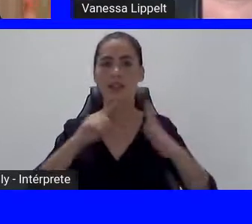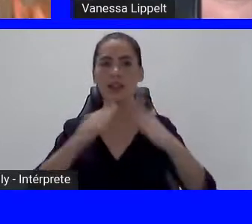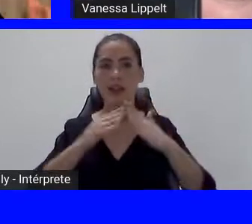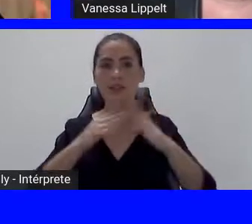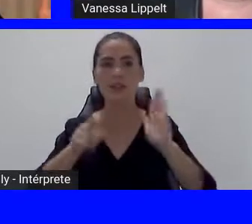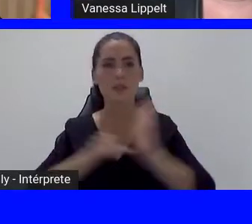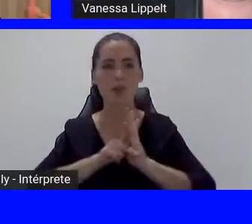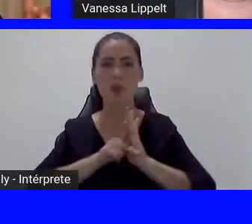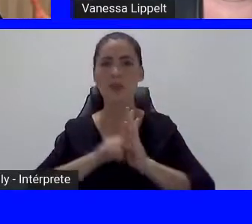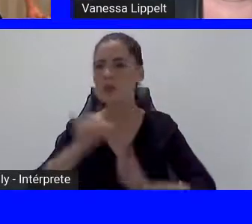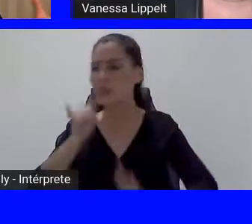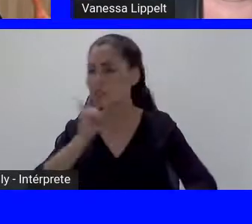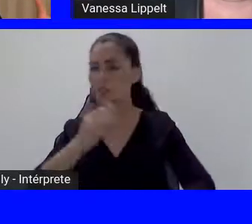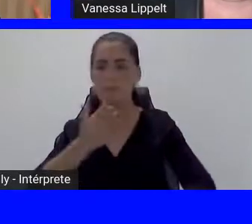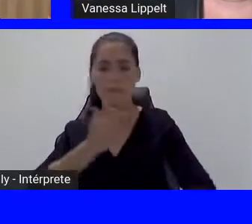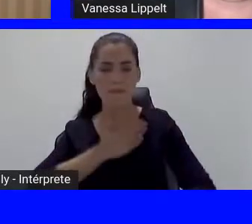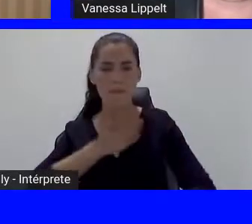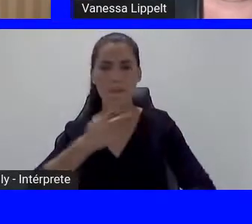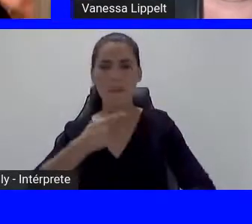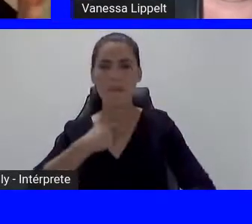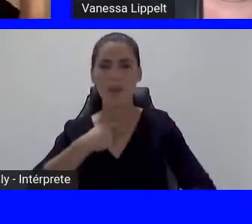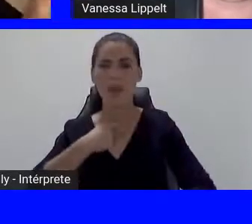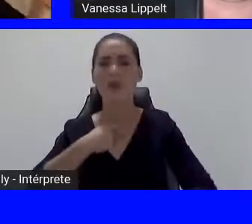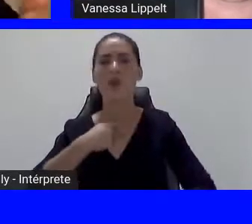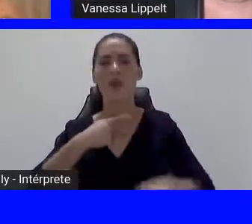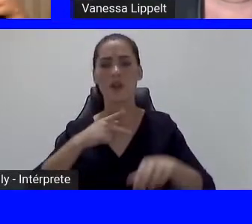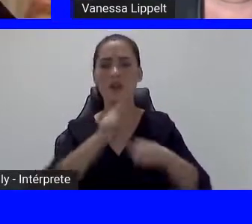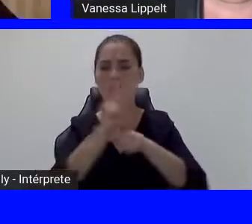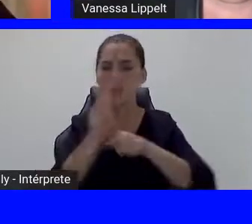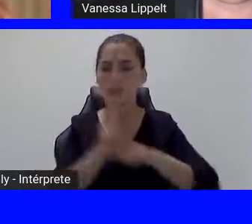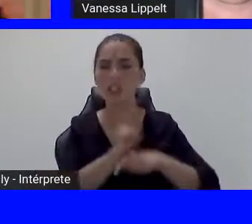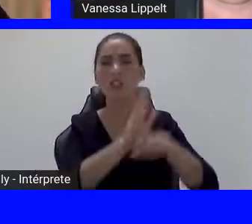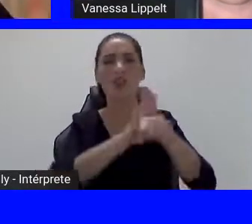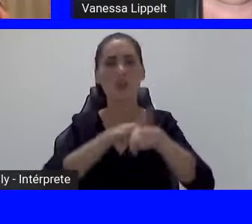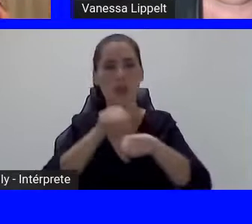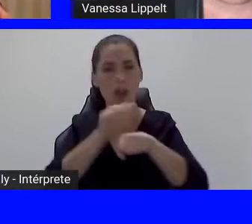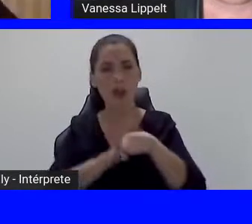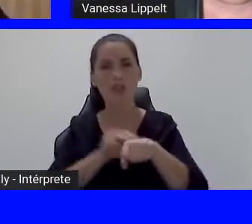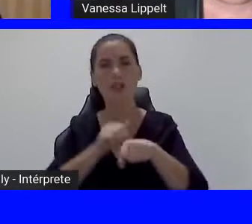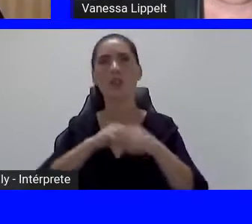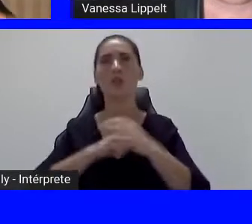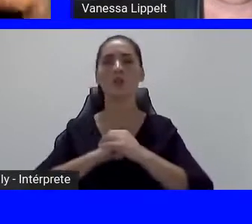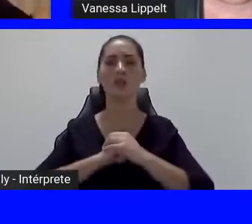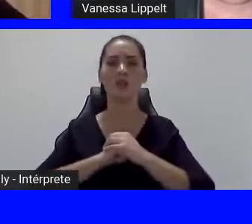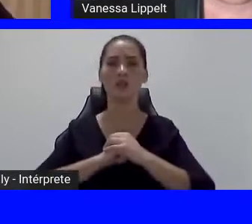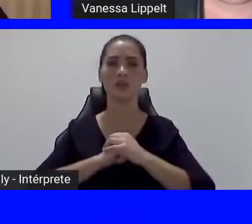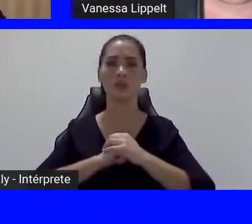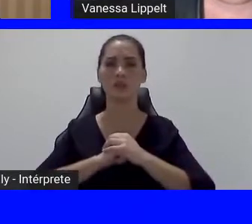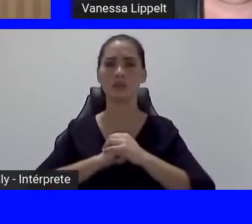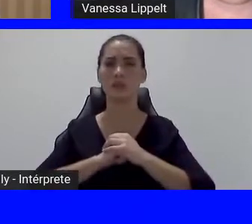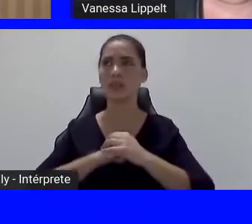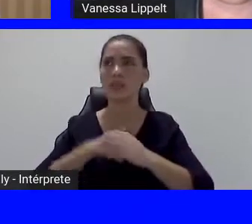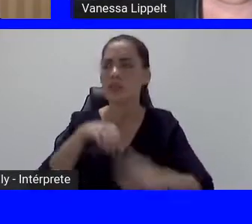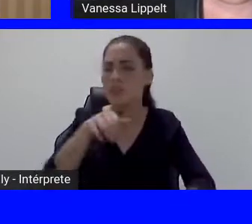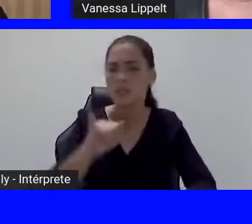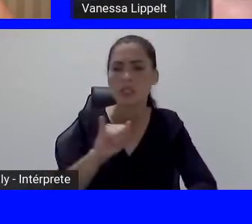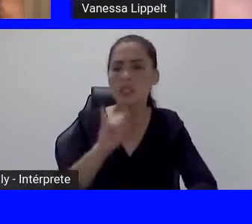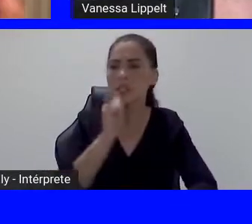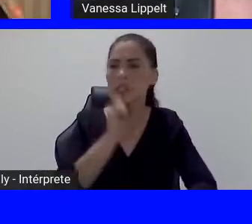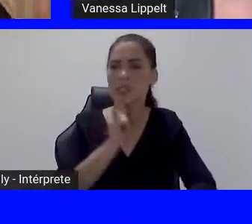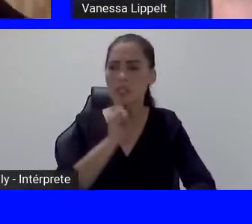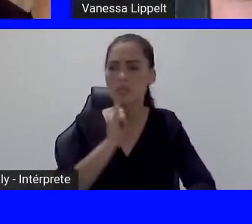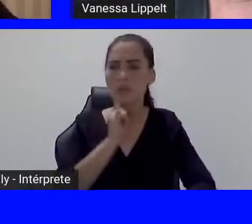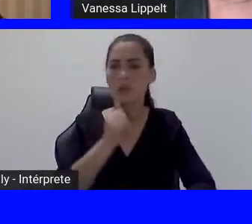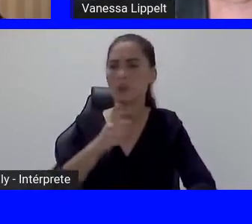com carinho, vou proteger meus filhos ali. Se eu tiver um companheiro, uma companheira que me espanque, que bata, ou que ele vai